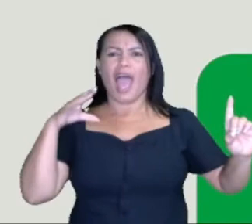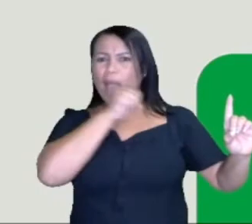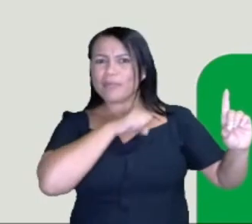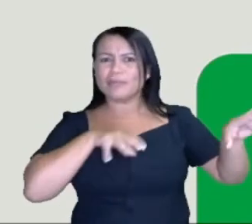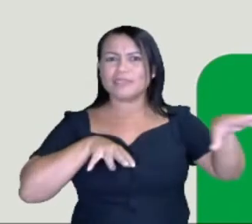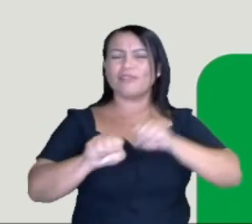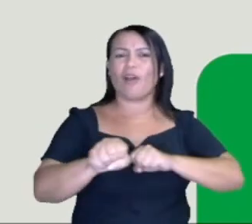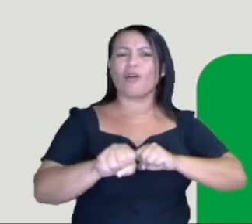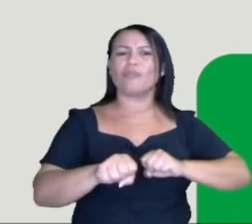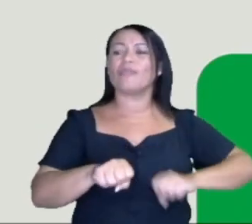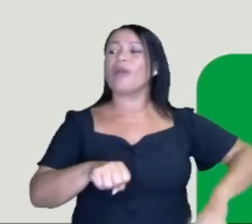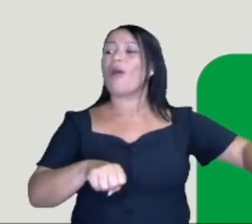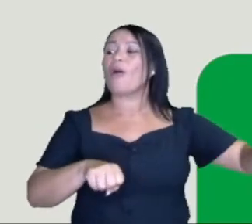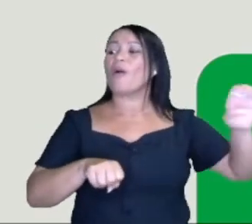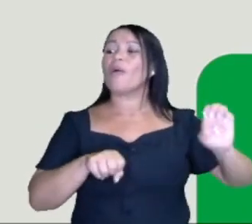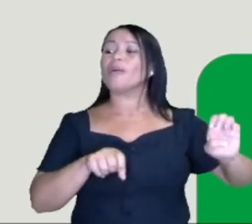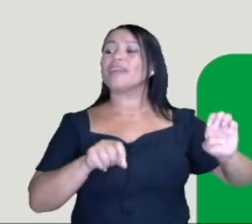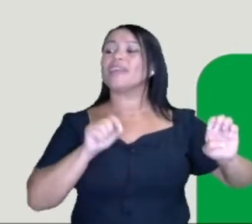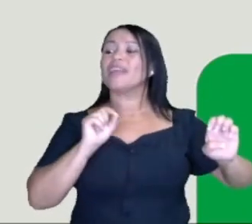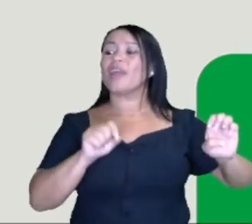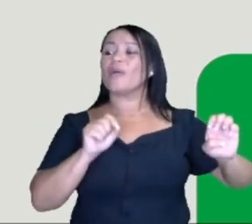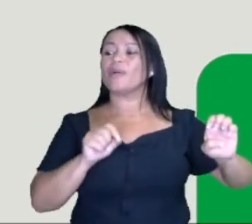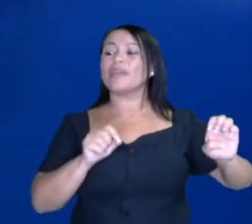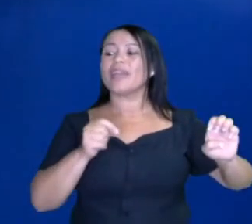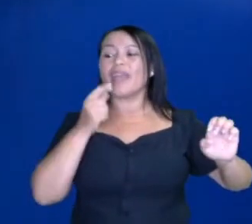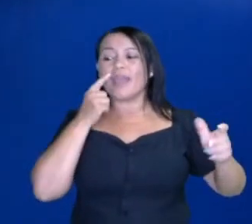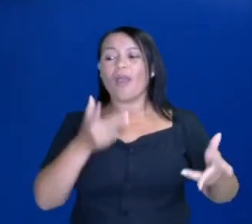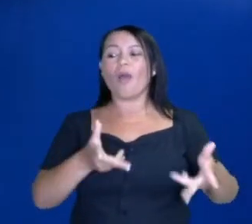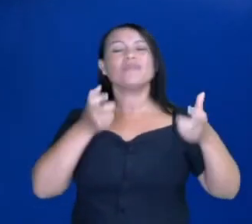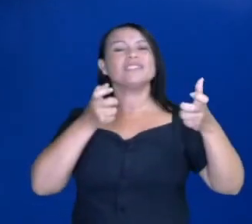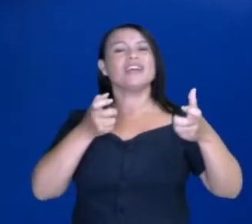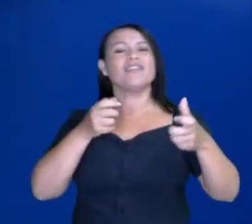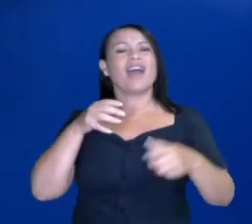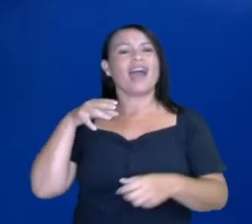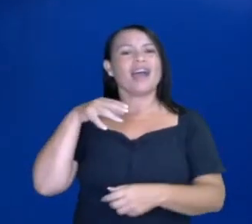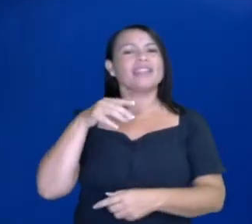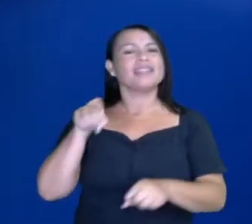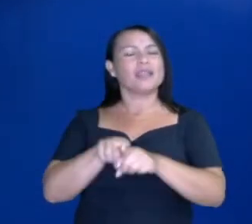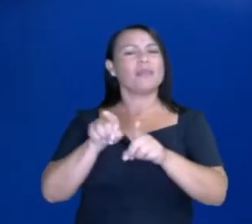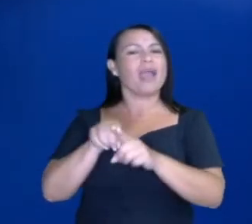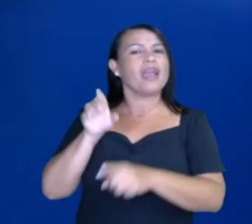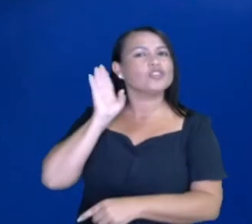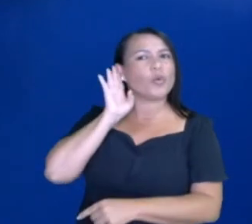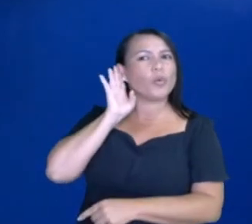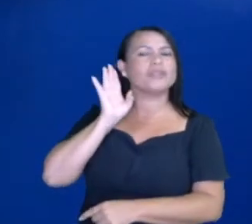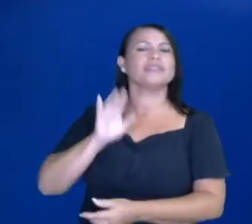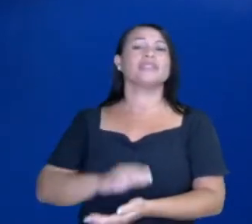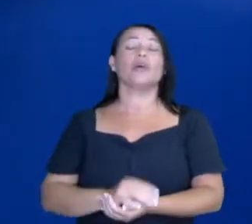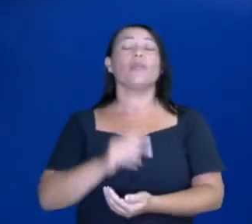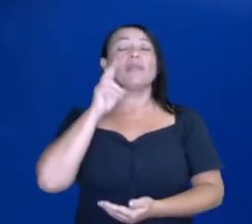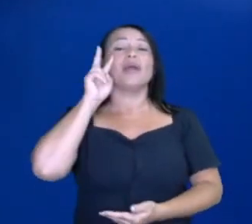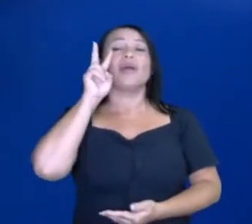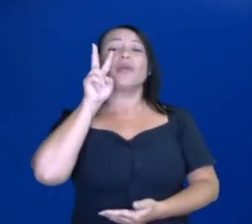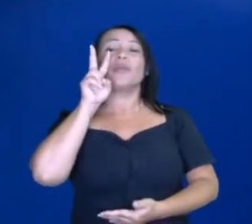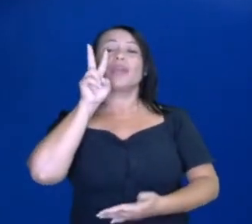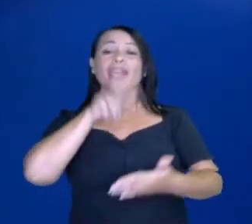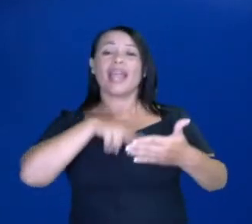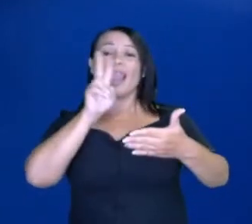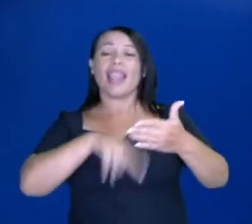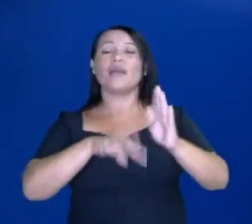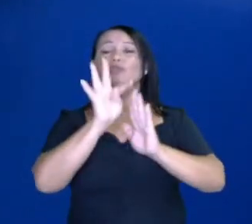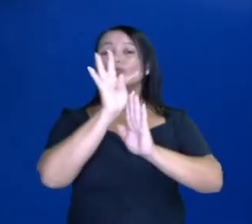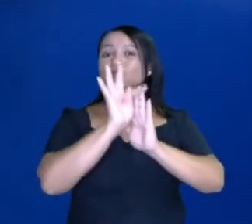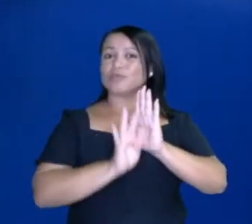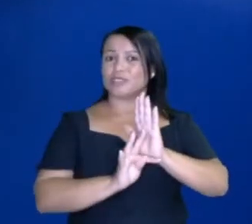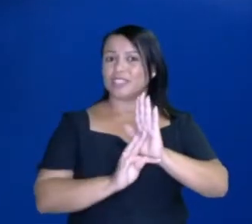rapidamente, ou que ouça atentamente. Então, pelo que a gente viu, né, da leitura do